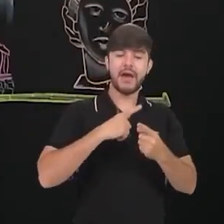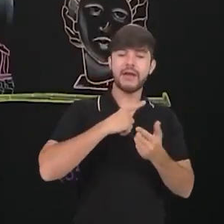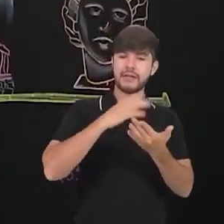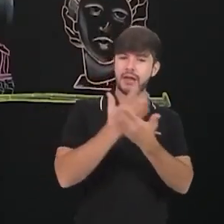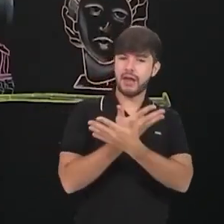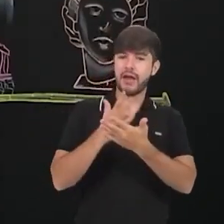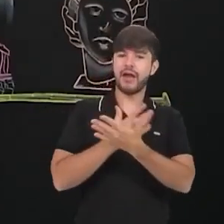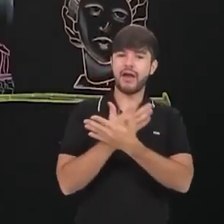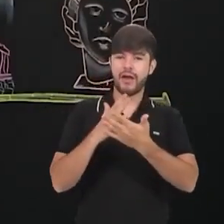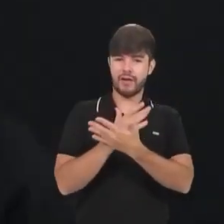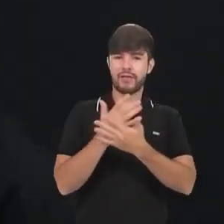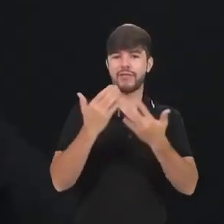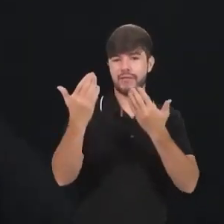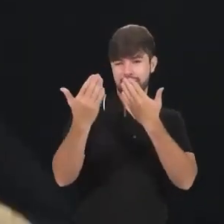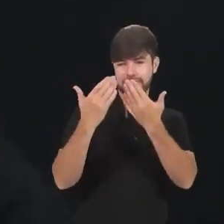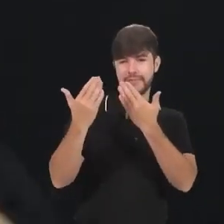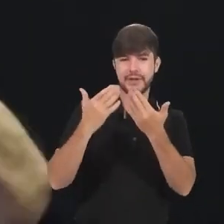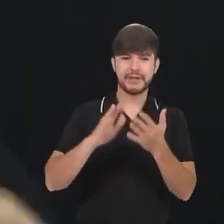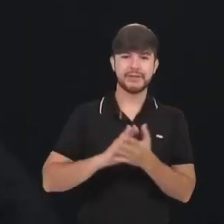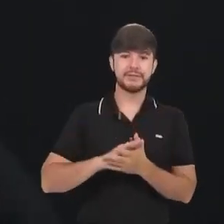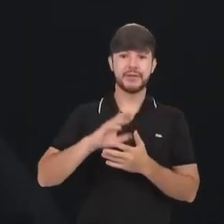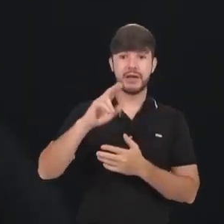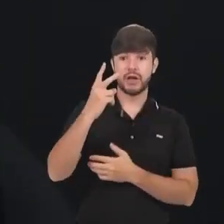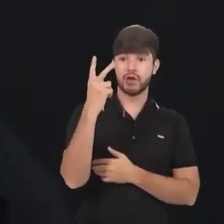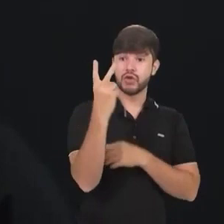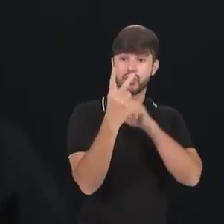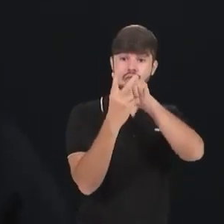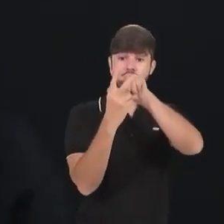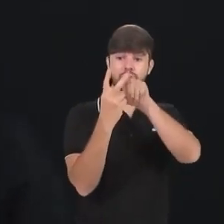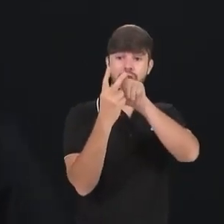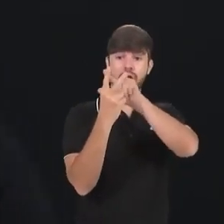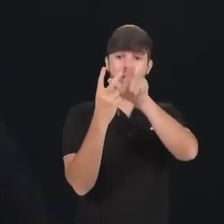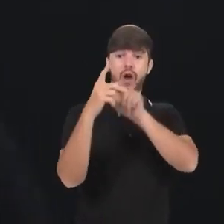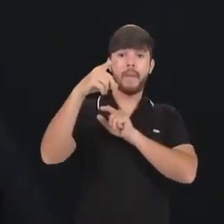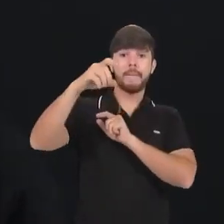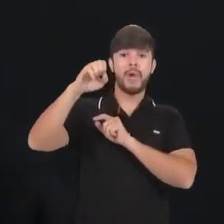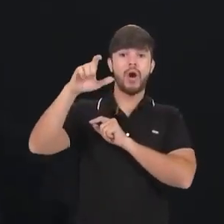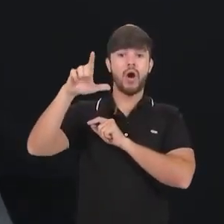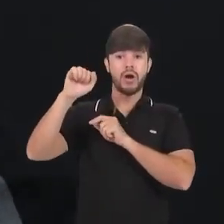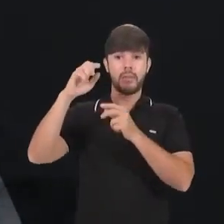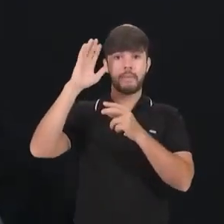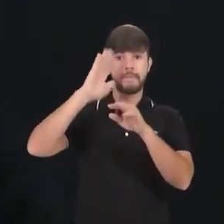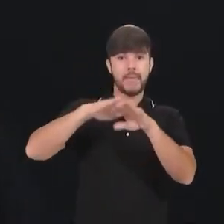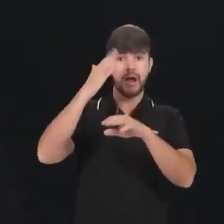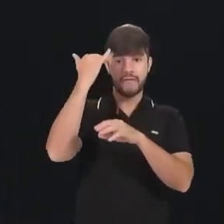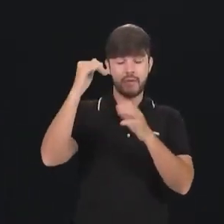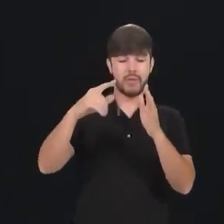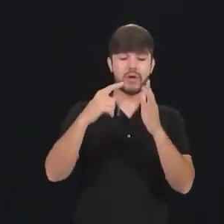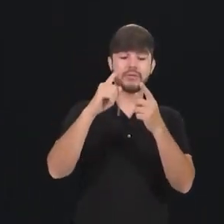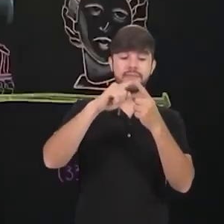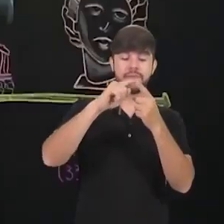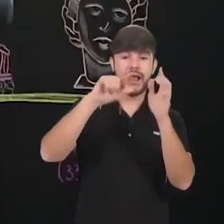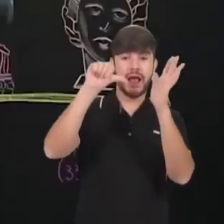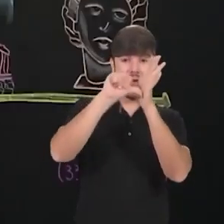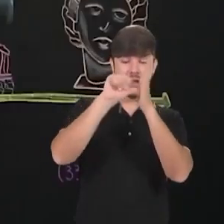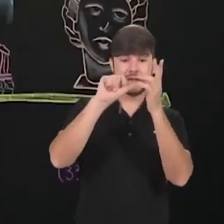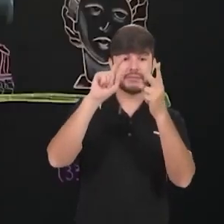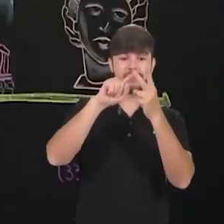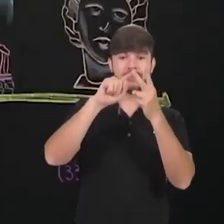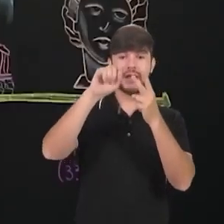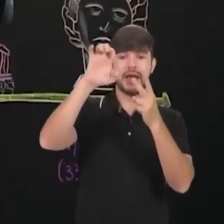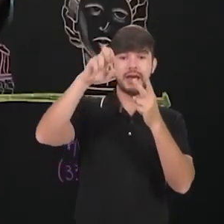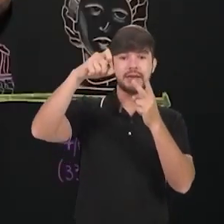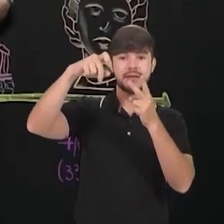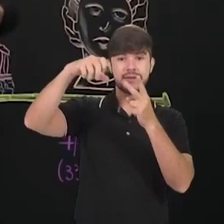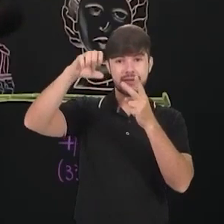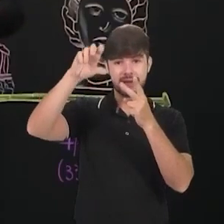tinham algumas coisas em comum. Duas polis se tornaram mais conhecidas, Atenas e Esparta. Atenas